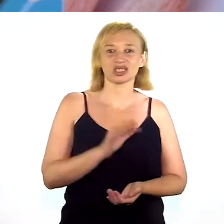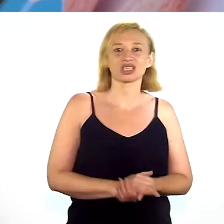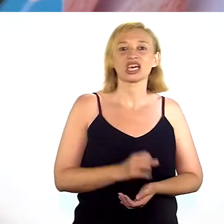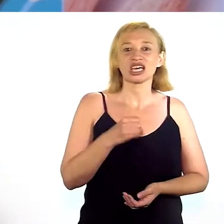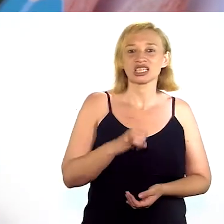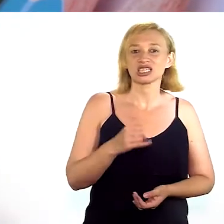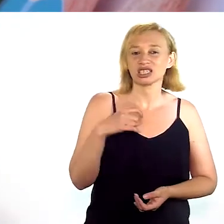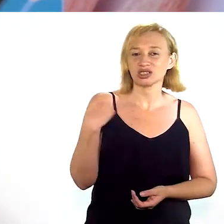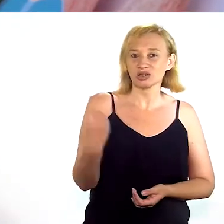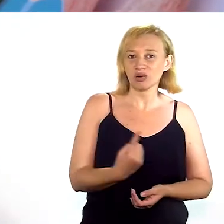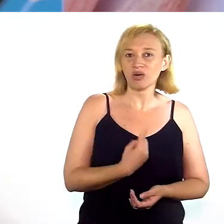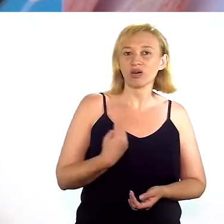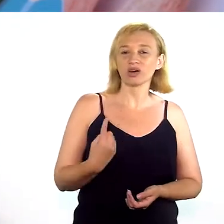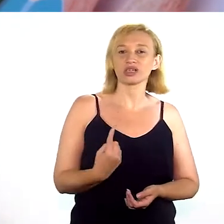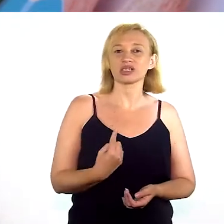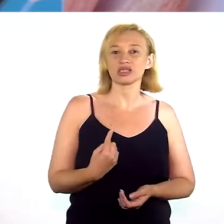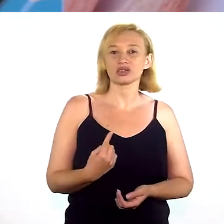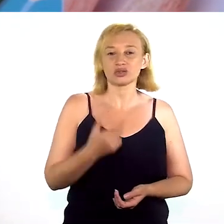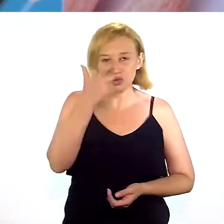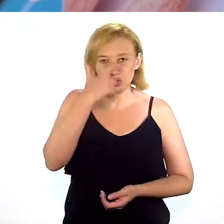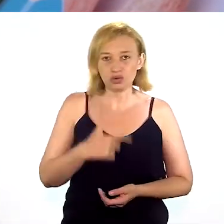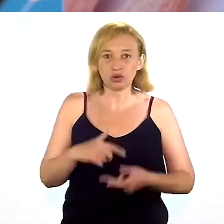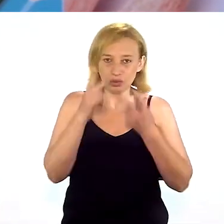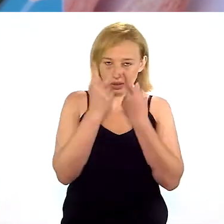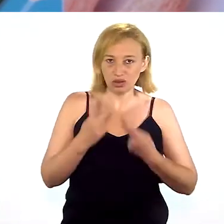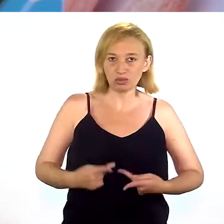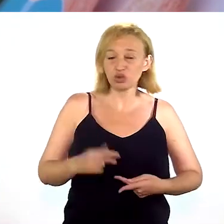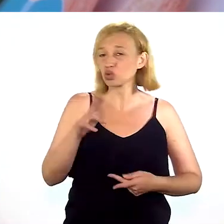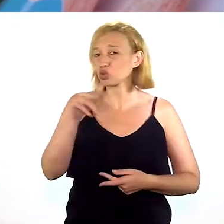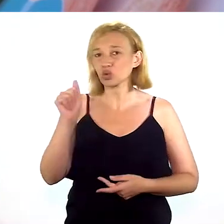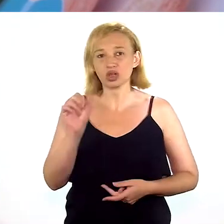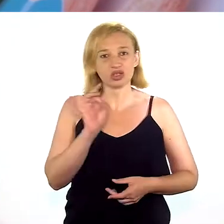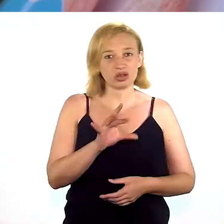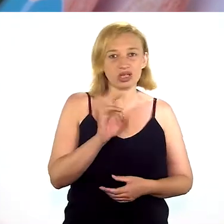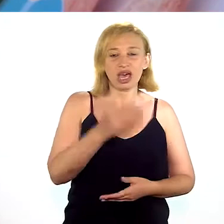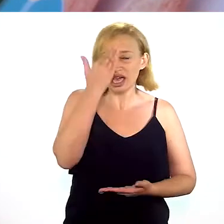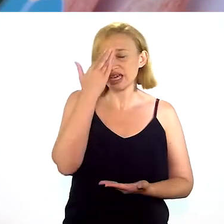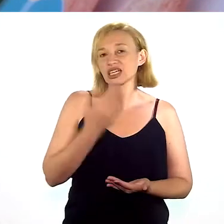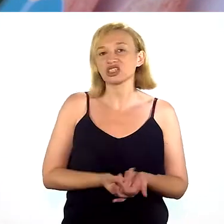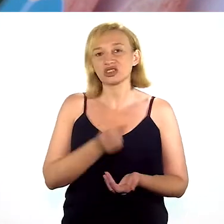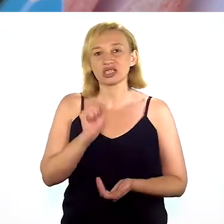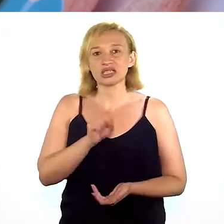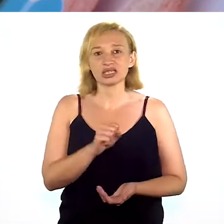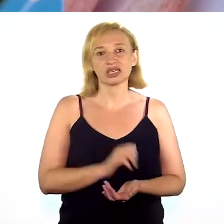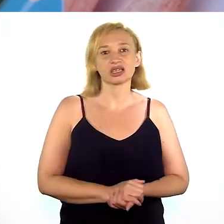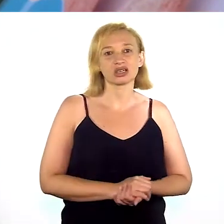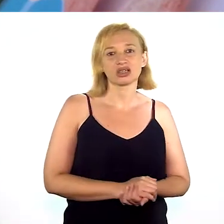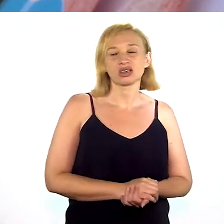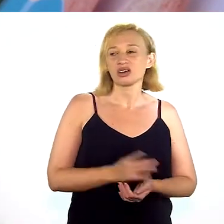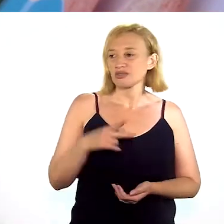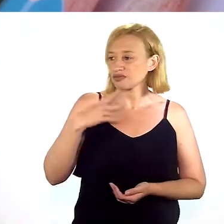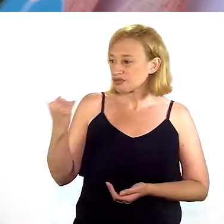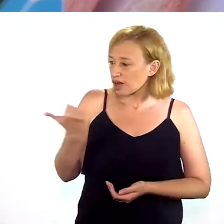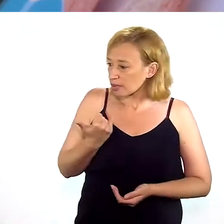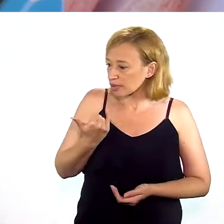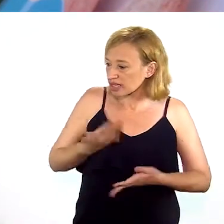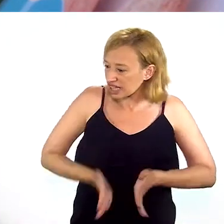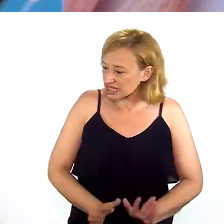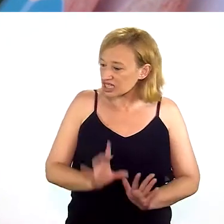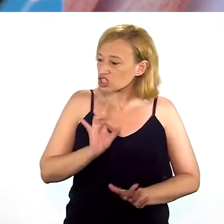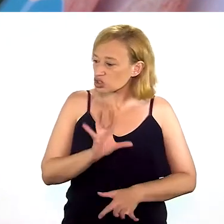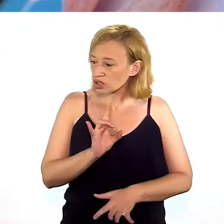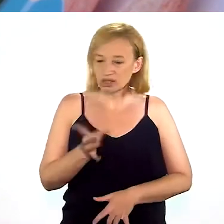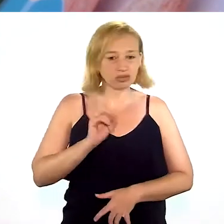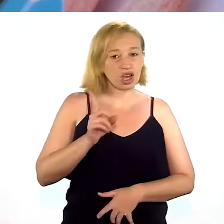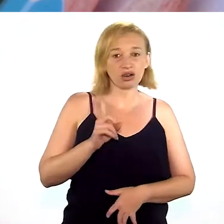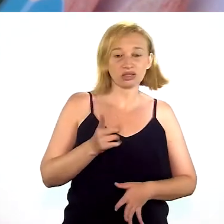Então a gente nunca está sozinho. Se a gente é preenchido, se a gente é alguém, a gente nunca está sozinho. E acredito sim, quando alguém fala